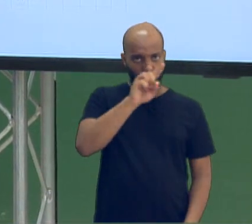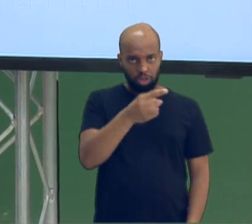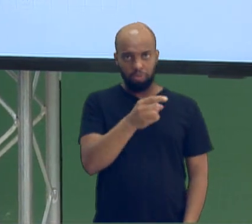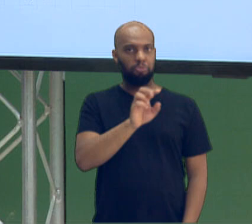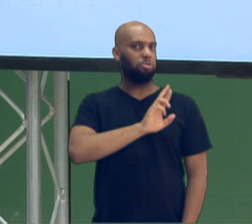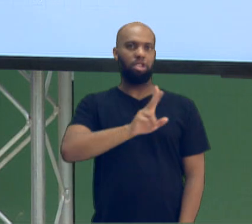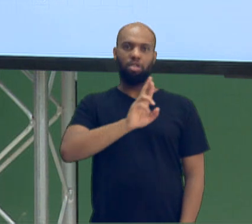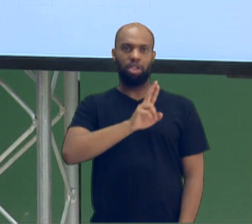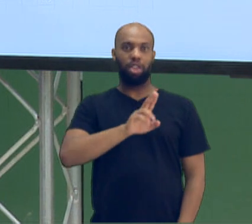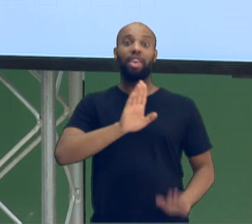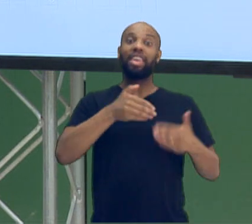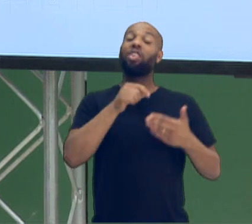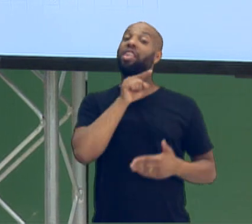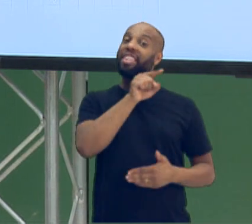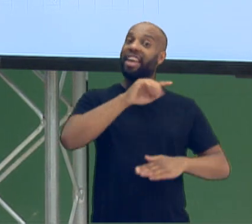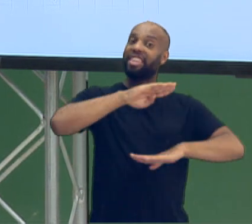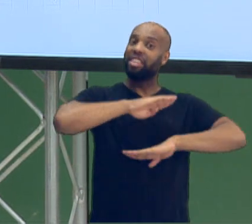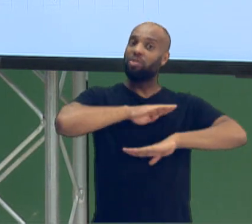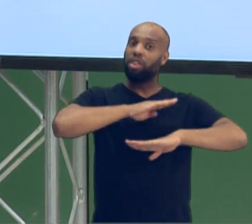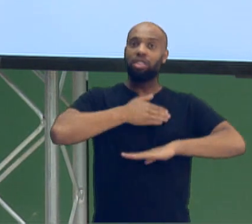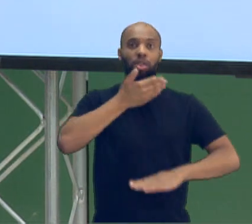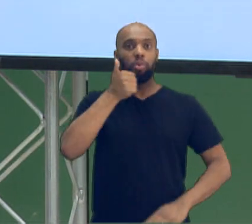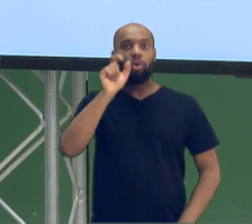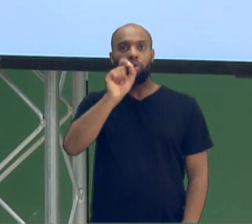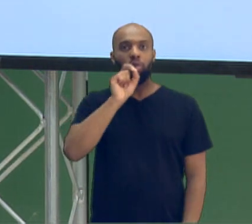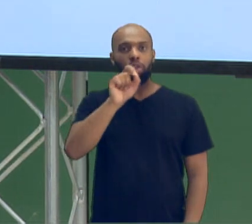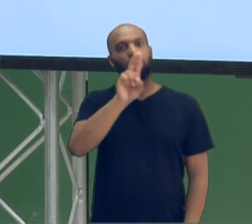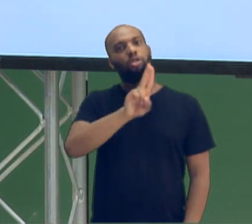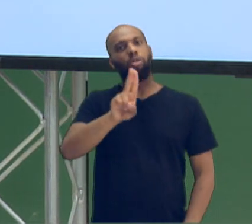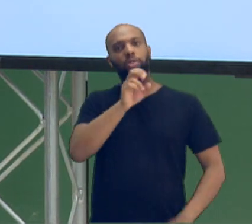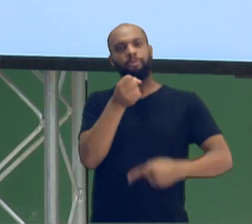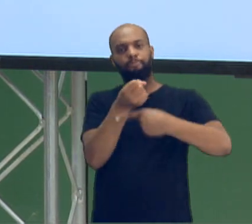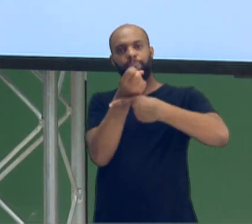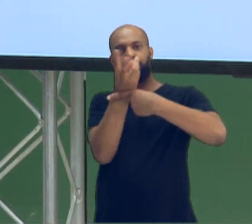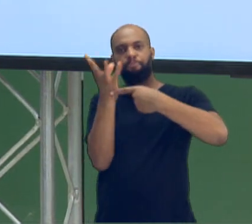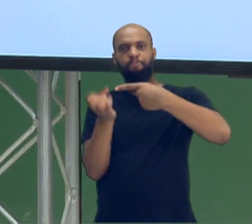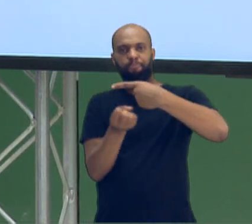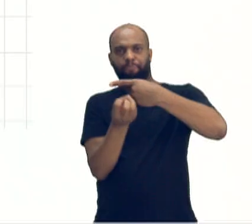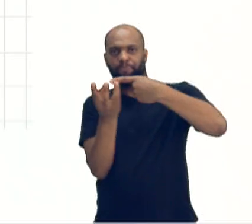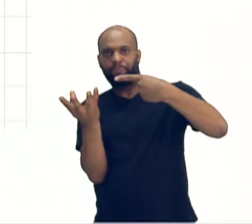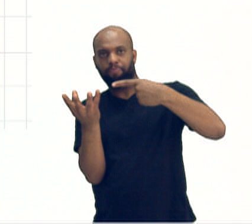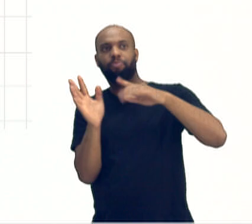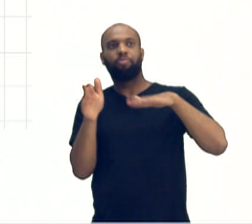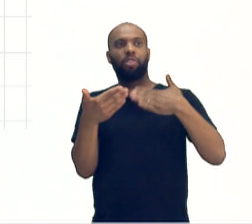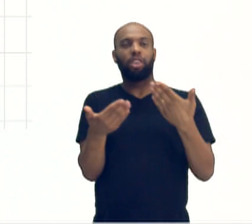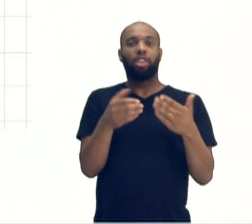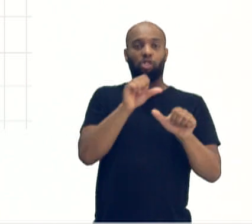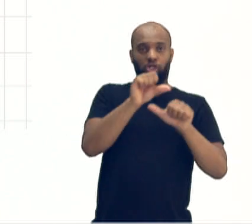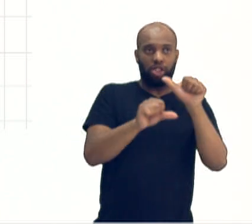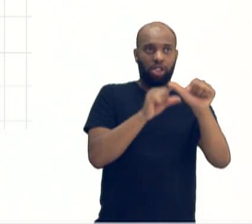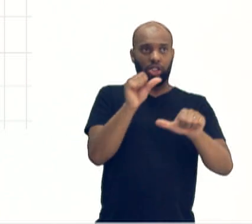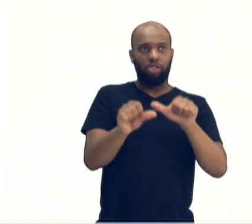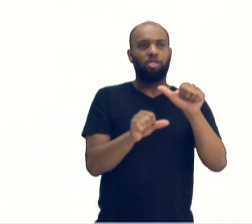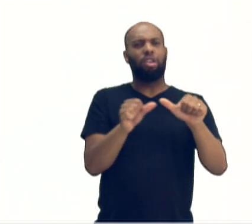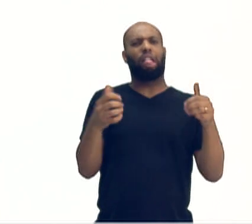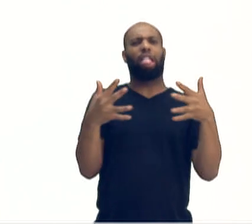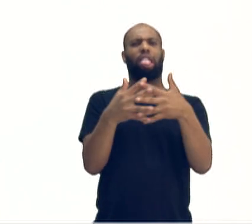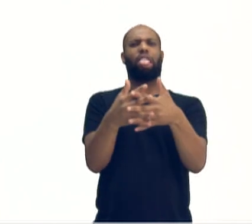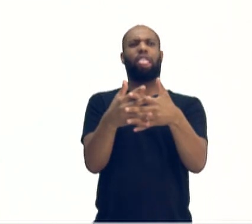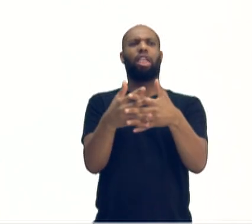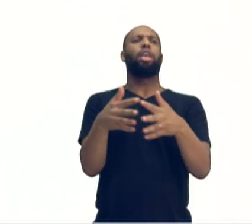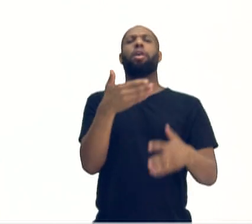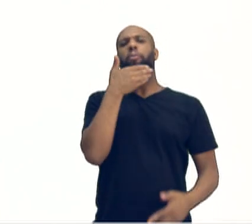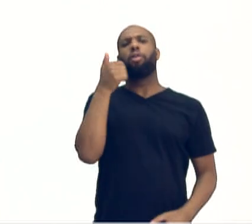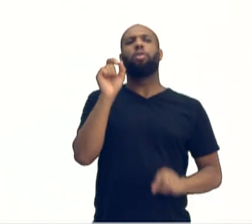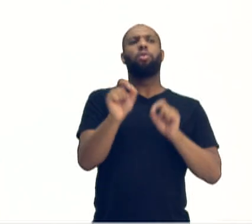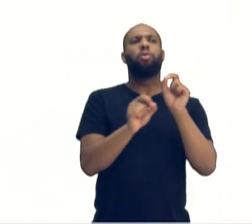decimal, é trabalhar com frações, não é? Olha lá. Então, eu vou transformar. Olha lá, deu muita confusão, eu vou pegar